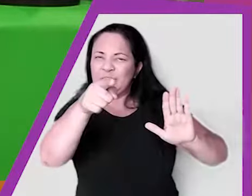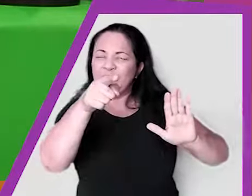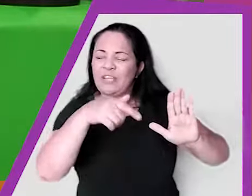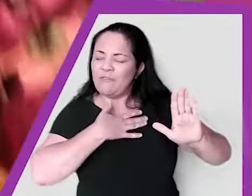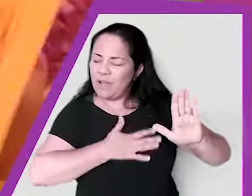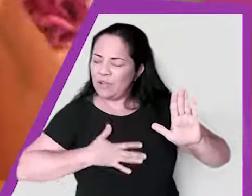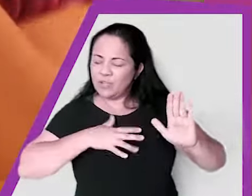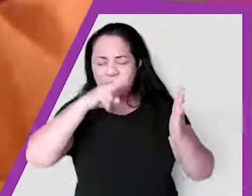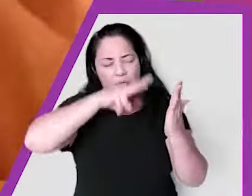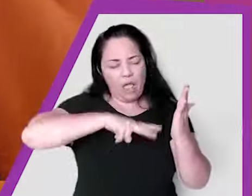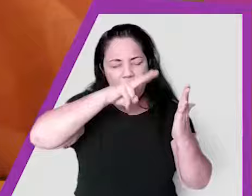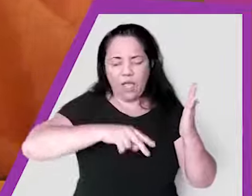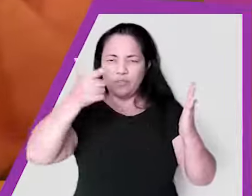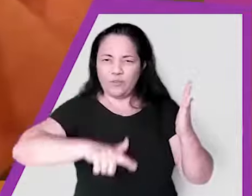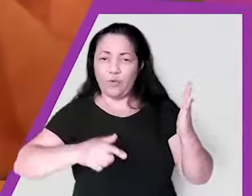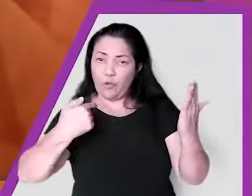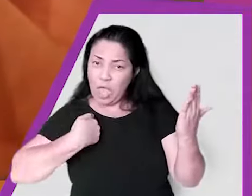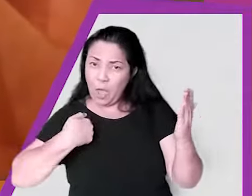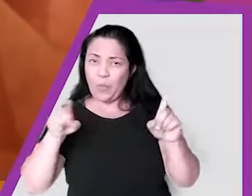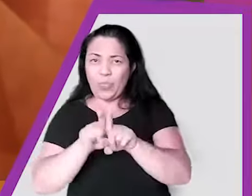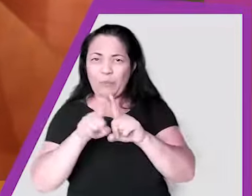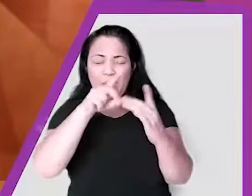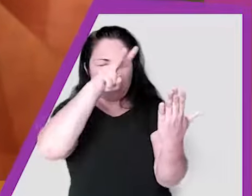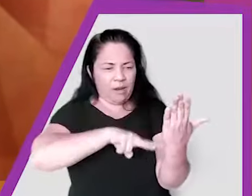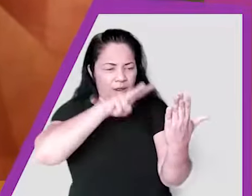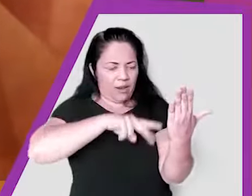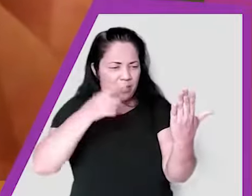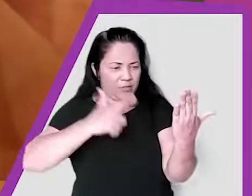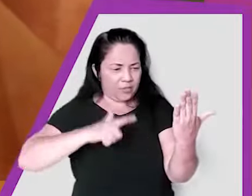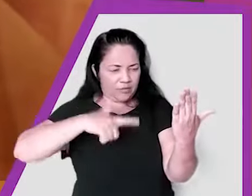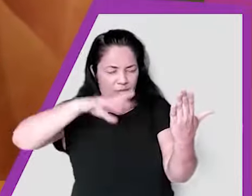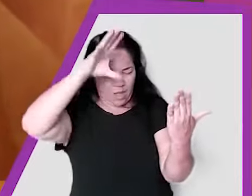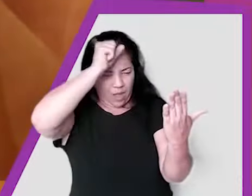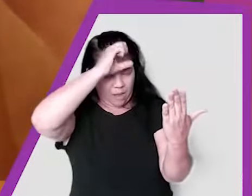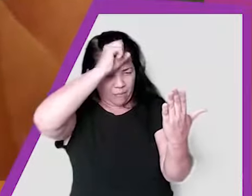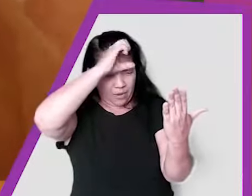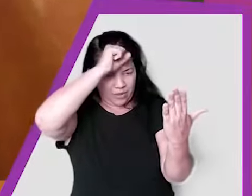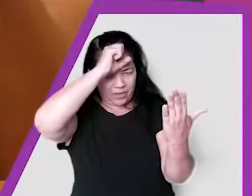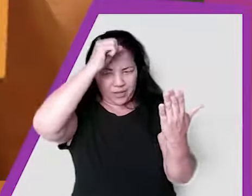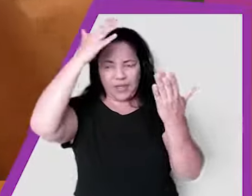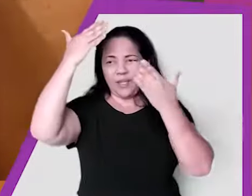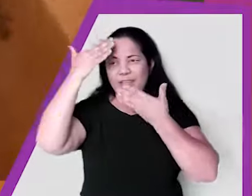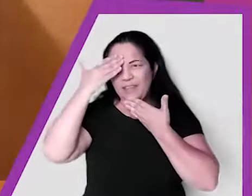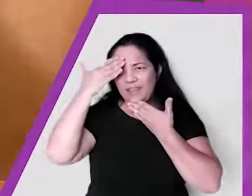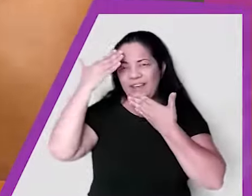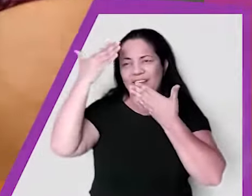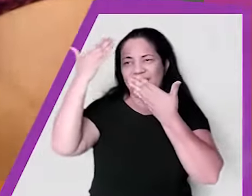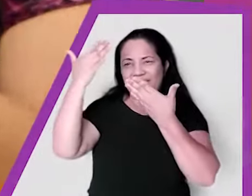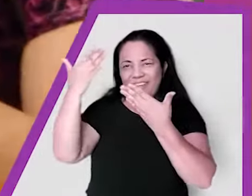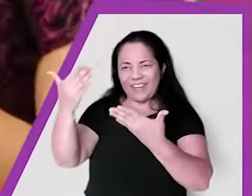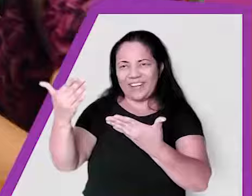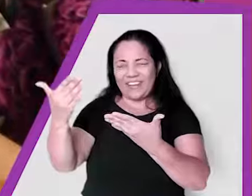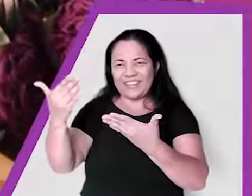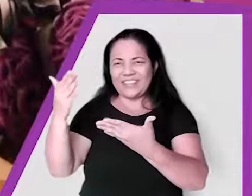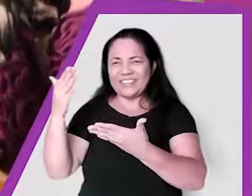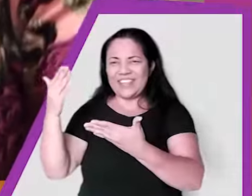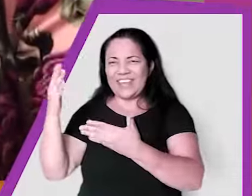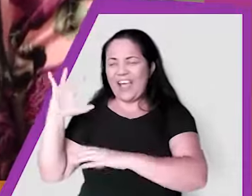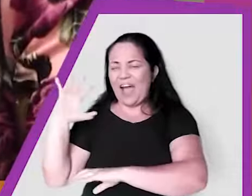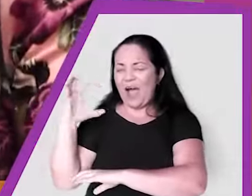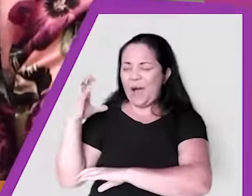aqui, com certeza, é um livro que vai ser lido e relido por mim mesma várias vezes, para eu aprender